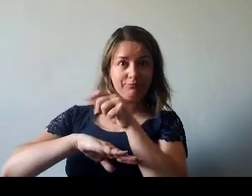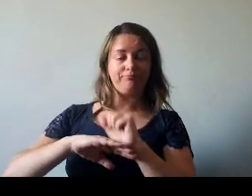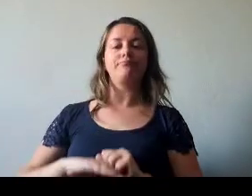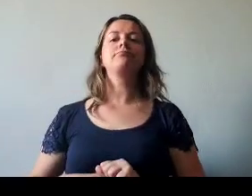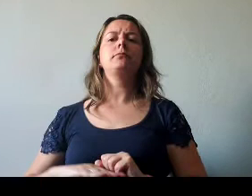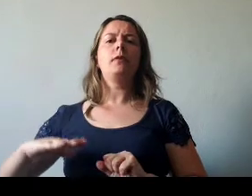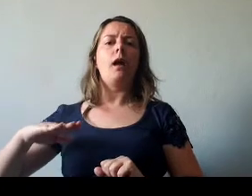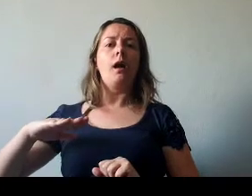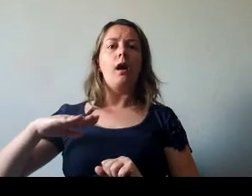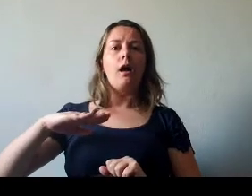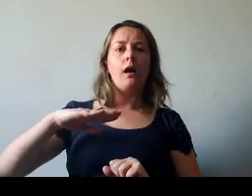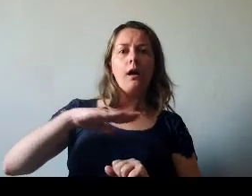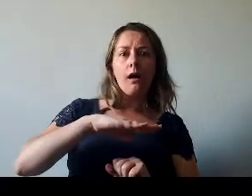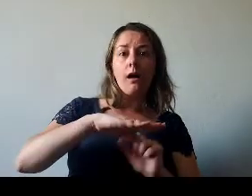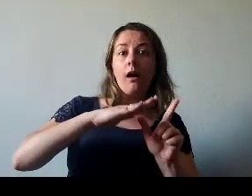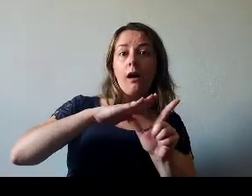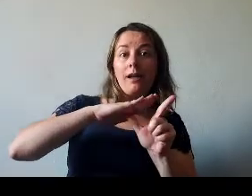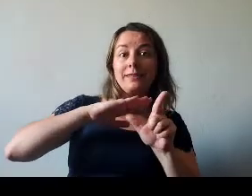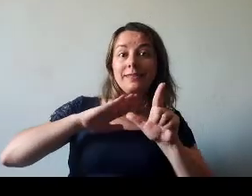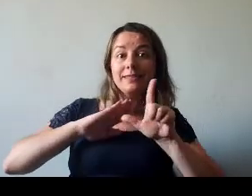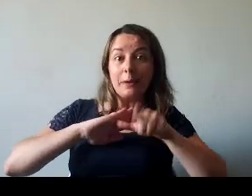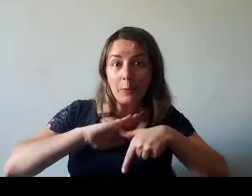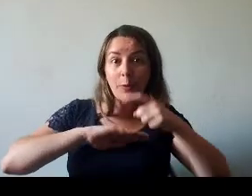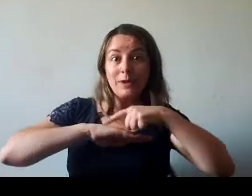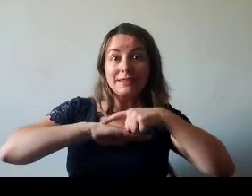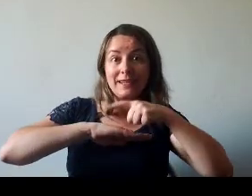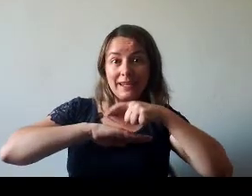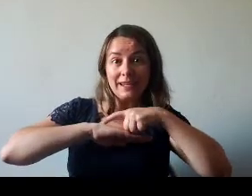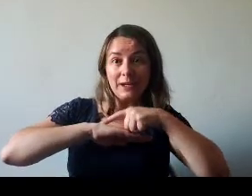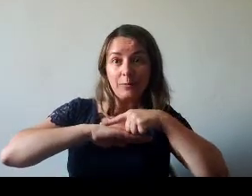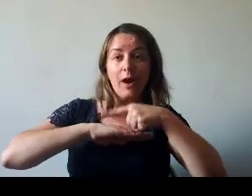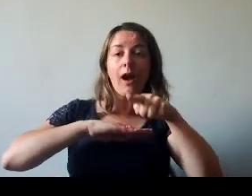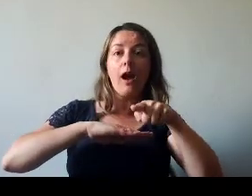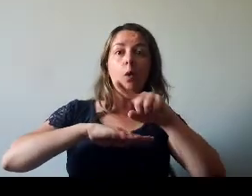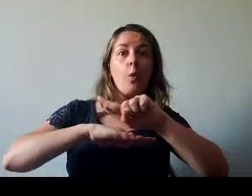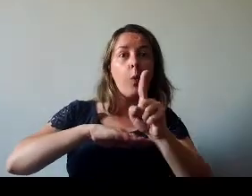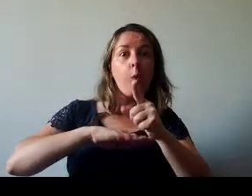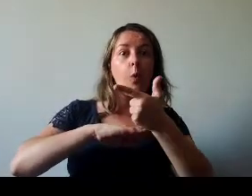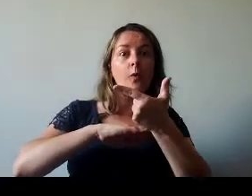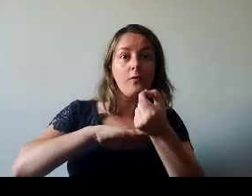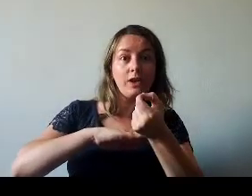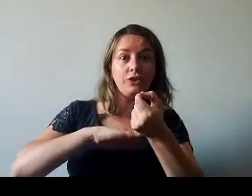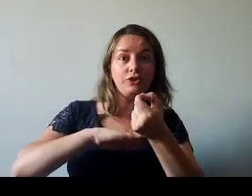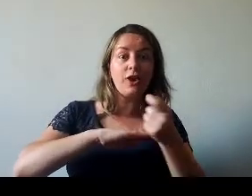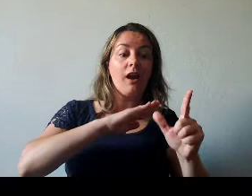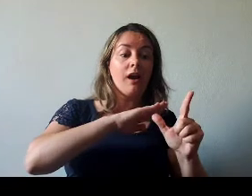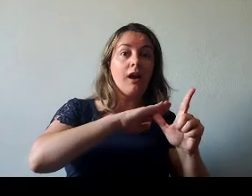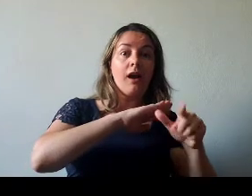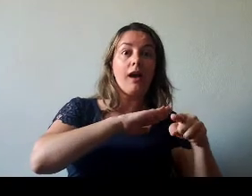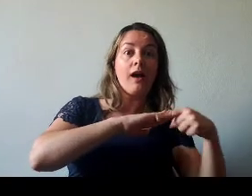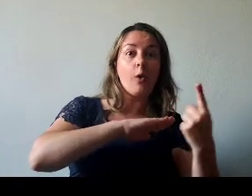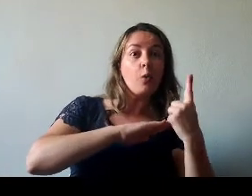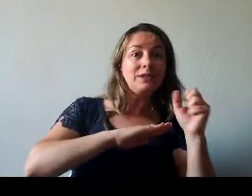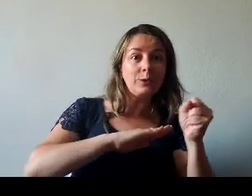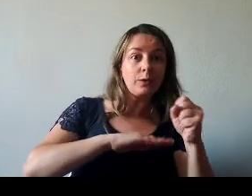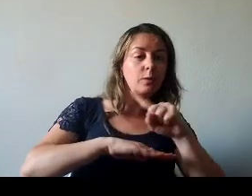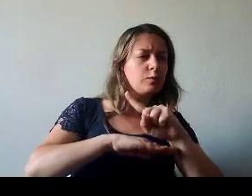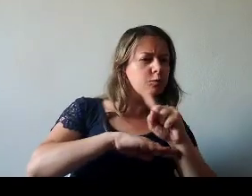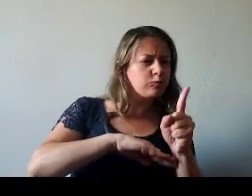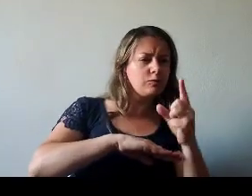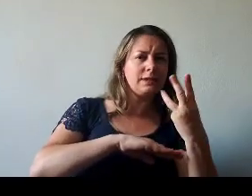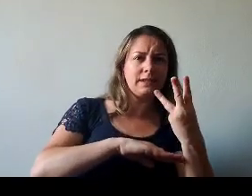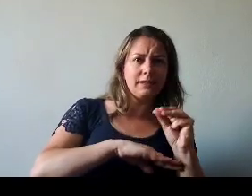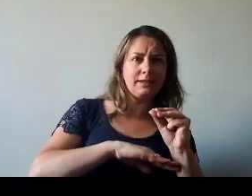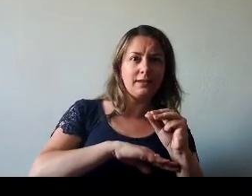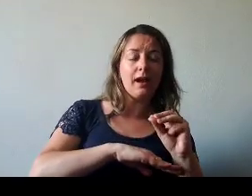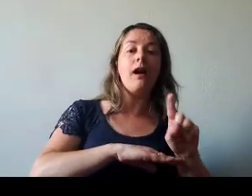segundo depois ele tem uma velocidade de 20, mais um segundo ele tem uma velocidade de 30, mais um segundo ele tem uma velocidade de